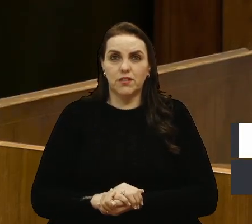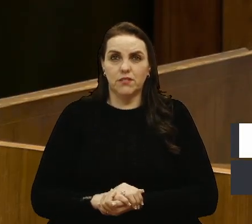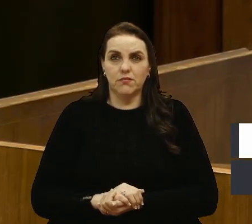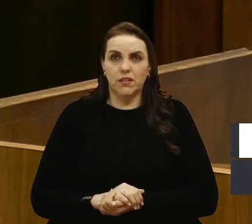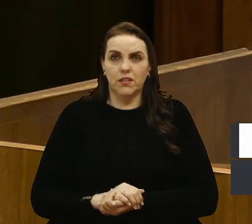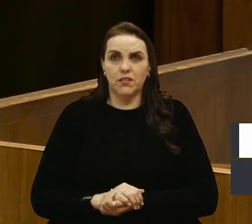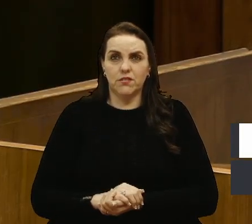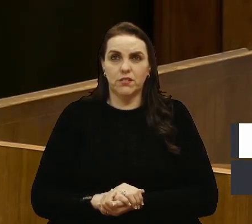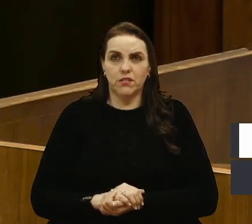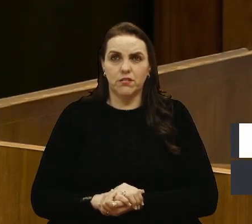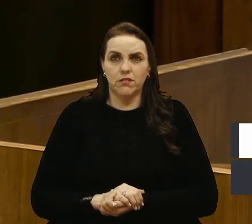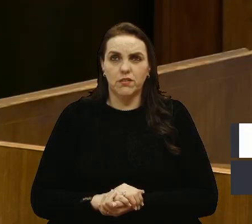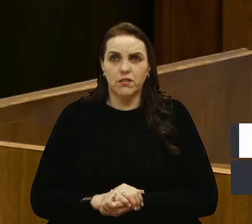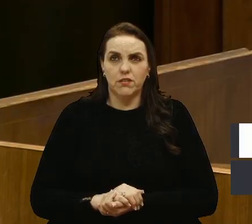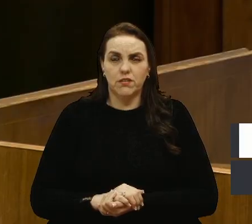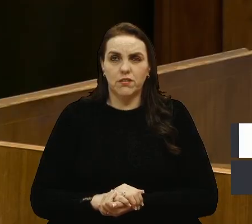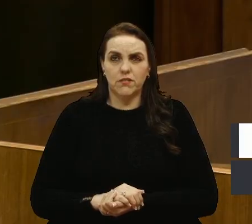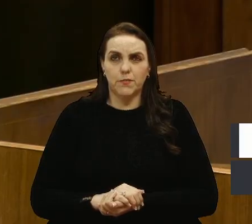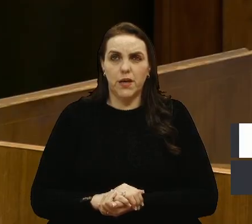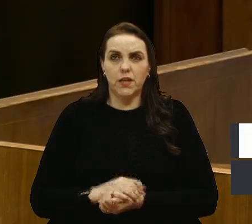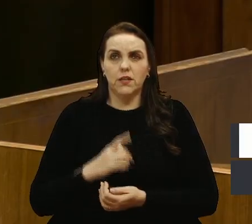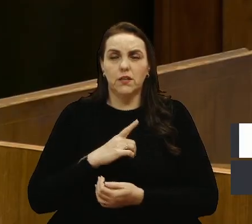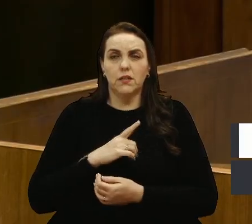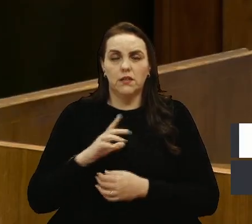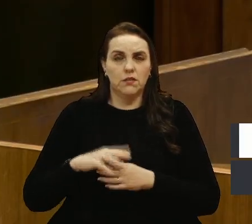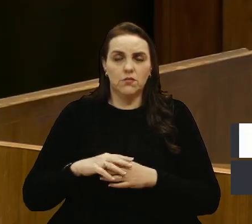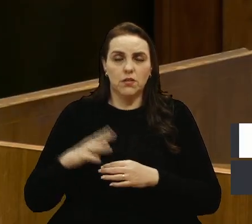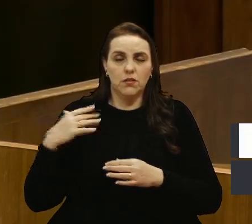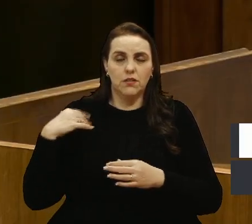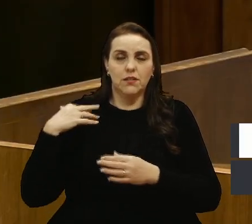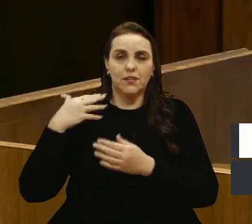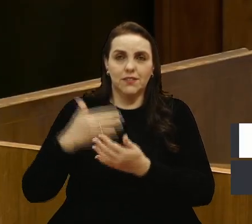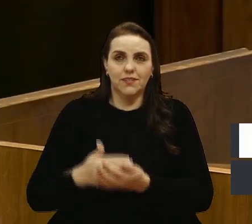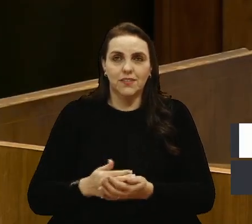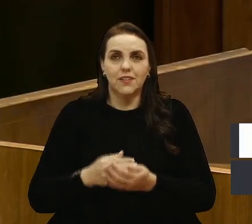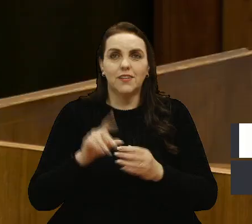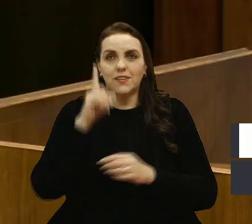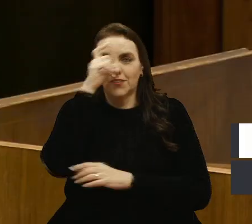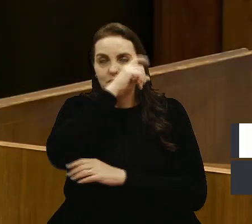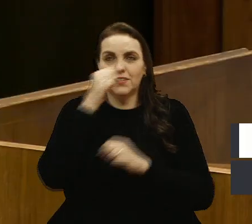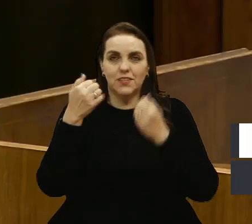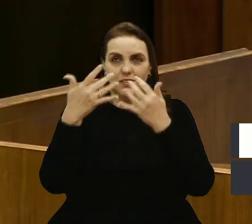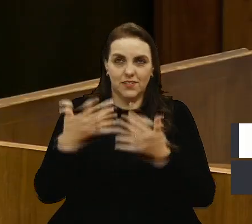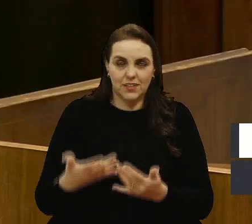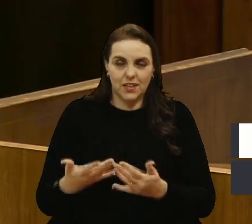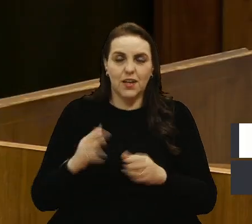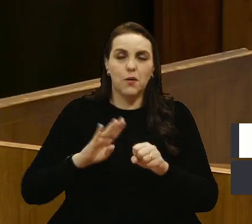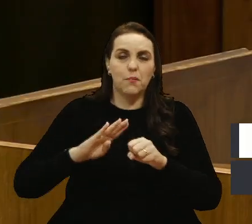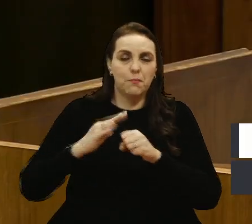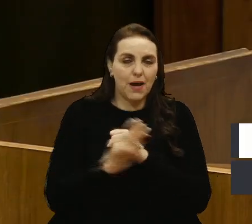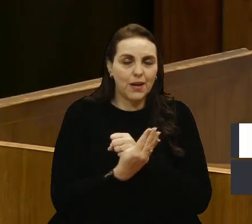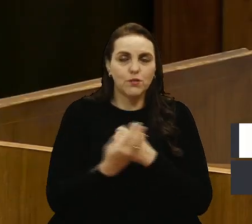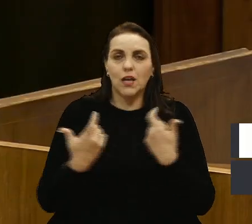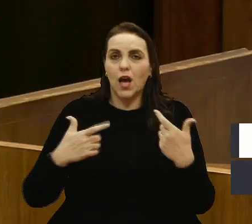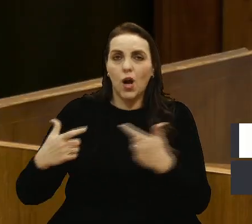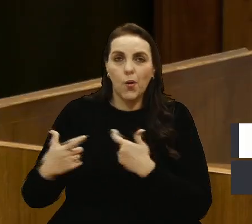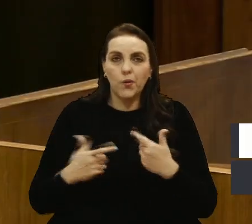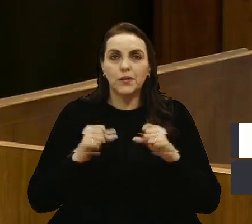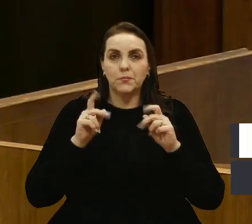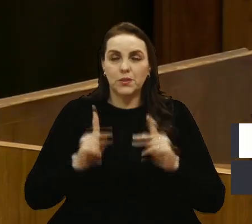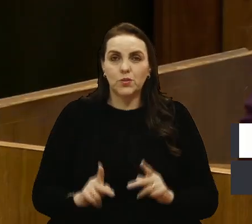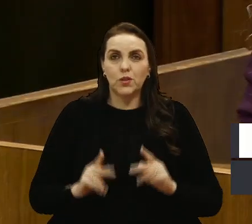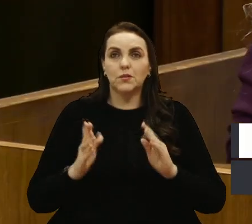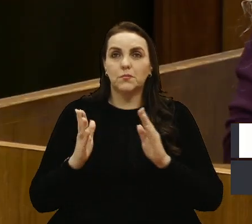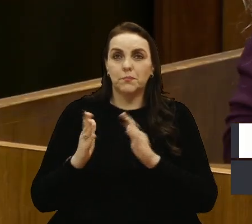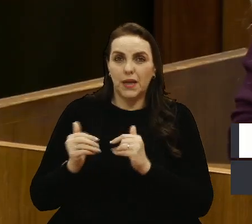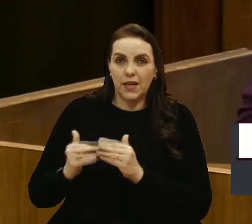desde lá vem se arrastando uma situação muito difícil de a gente explicar nos nossos bairros, onde o pessoal solicita